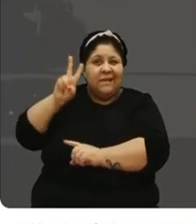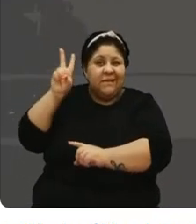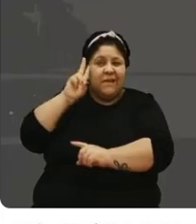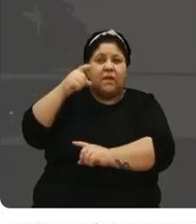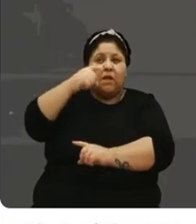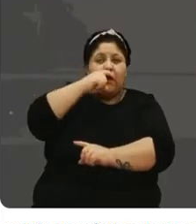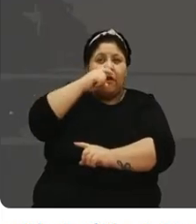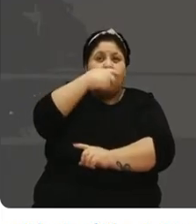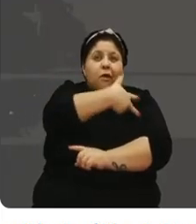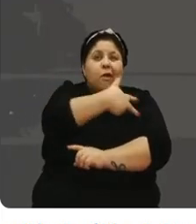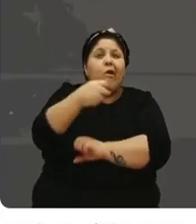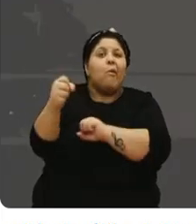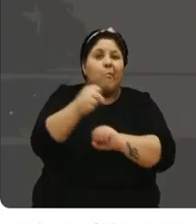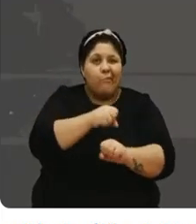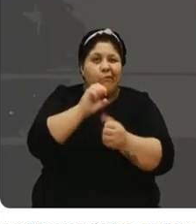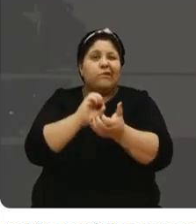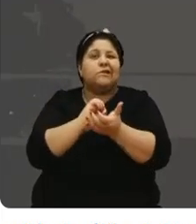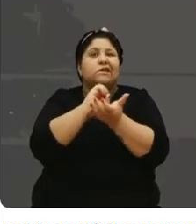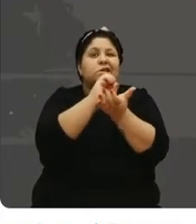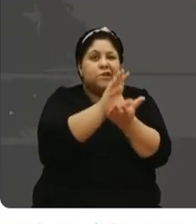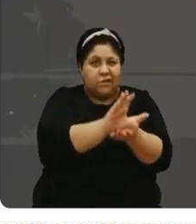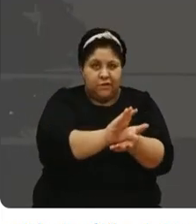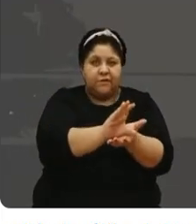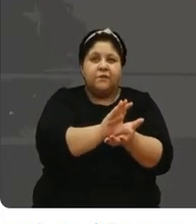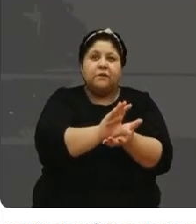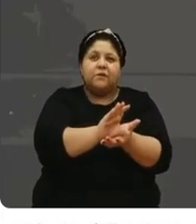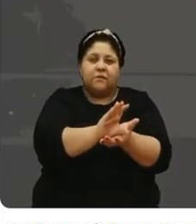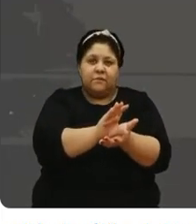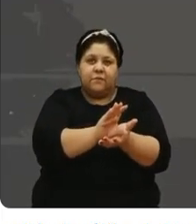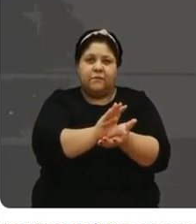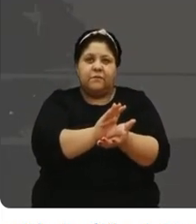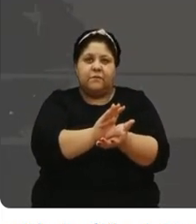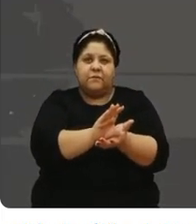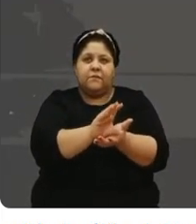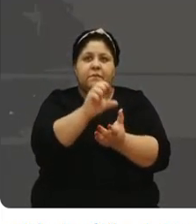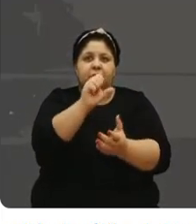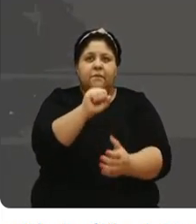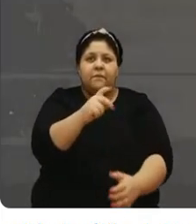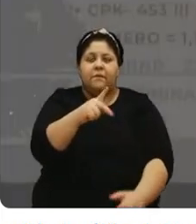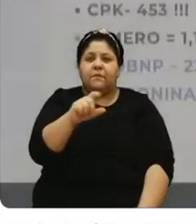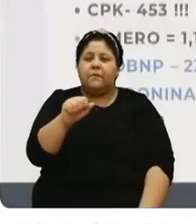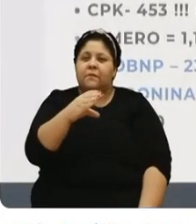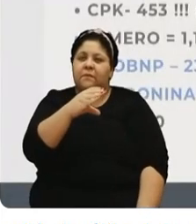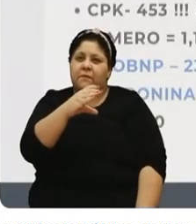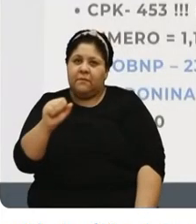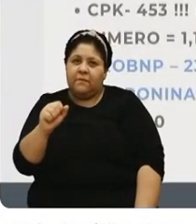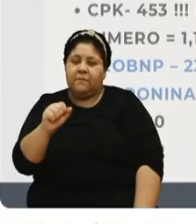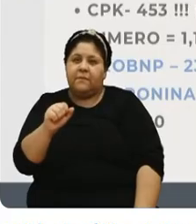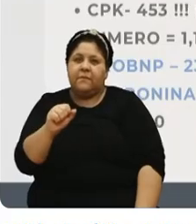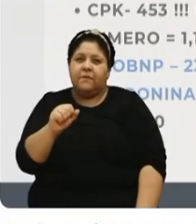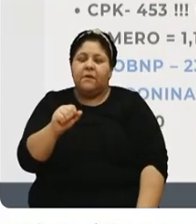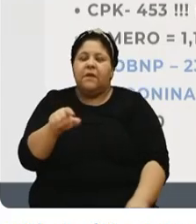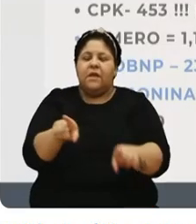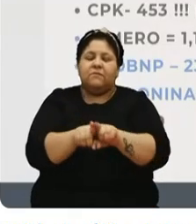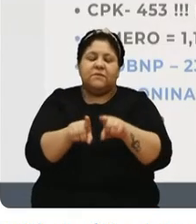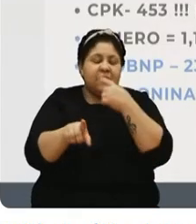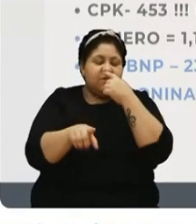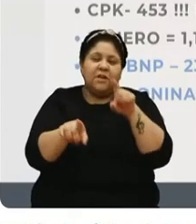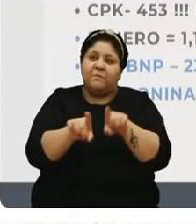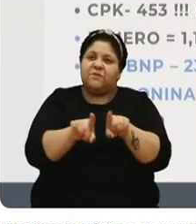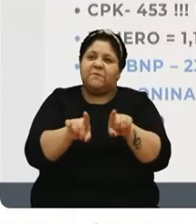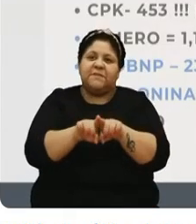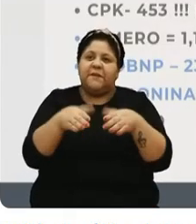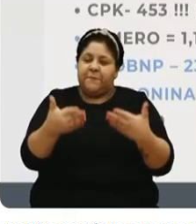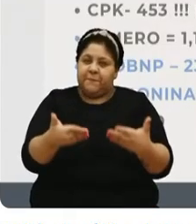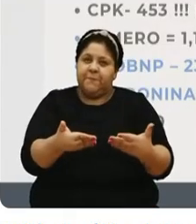pais vacinados podem passar a proteína da vacina do Covid, chamada Spike, para as crianças, porque já está aprovado